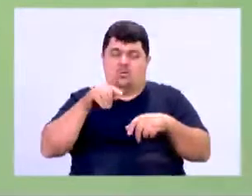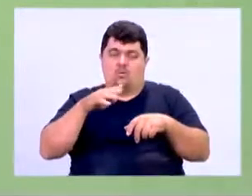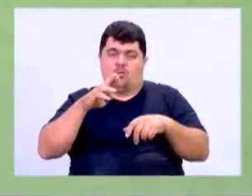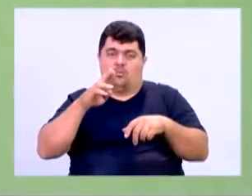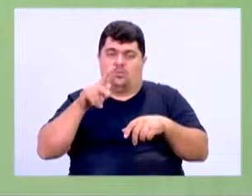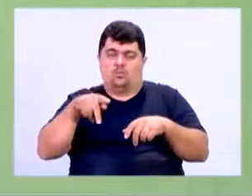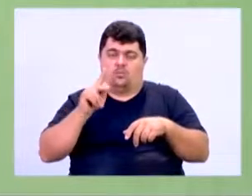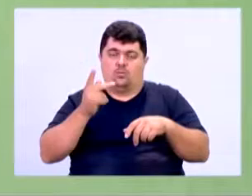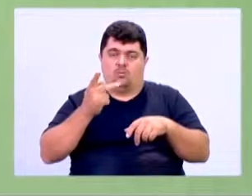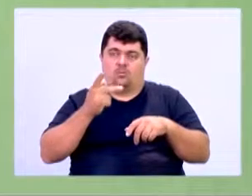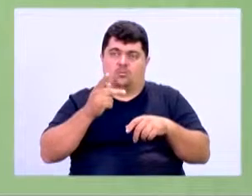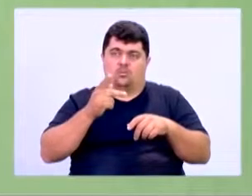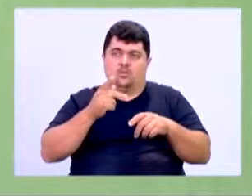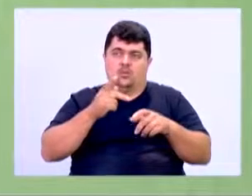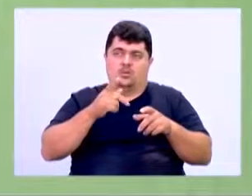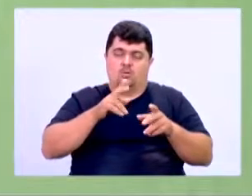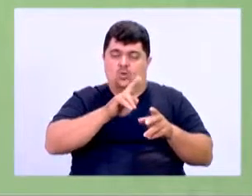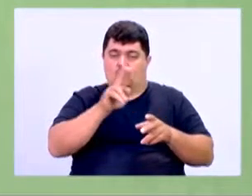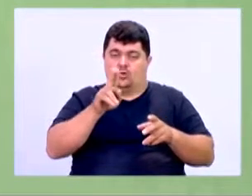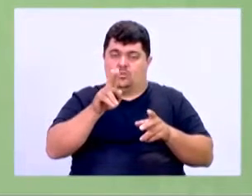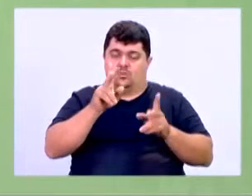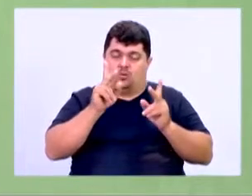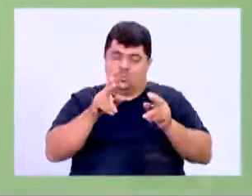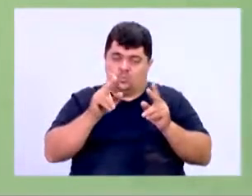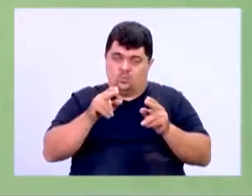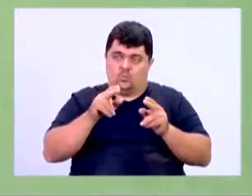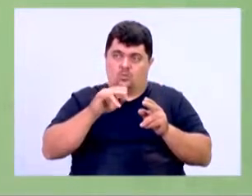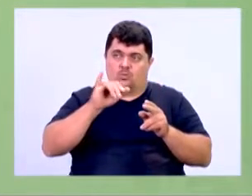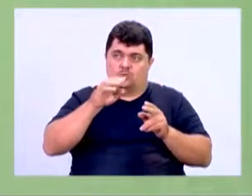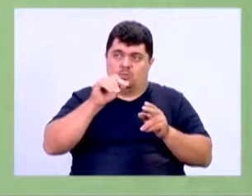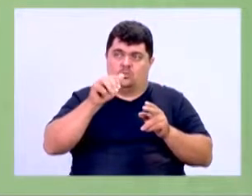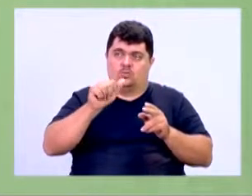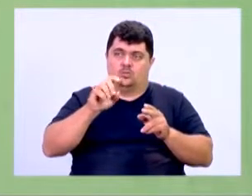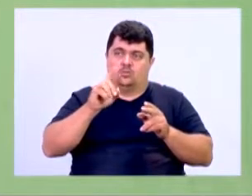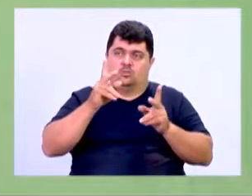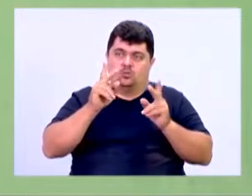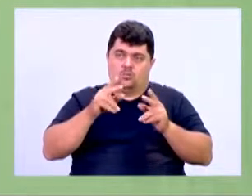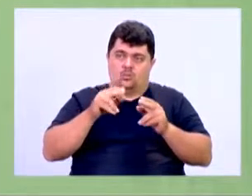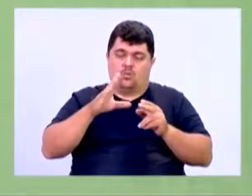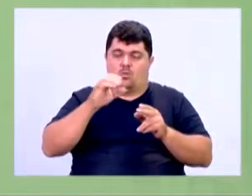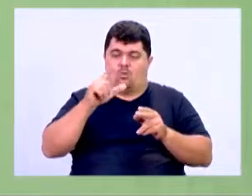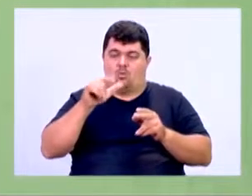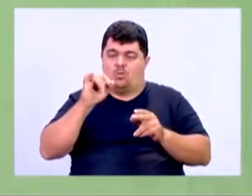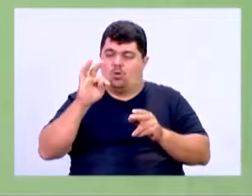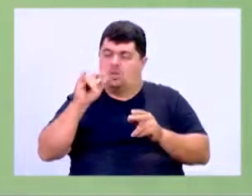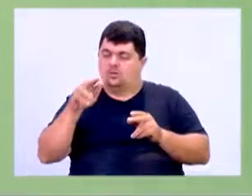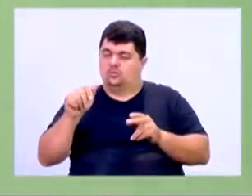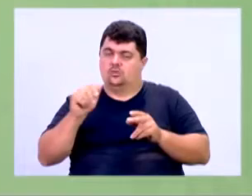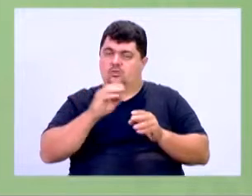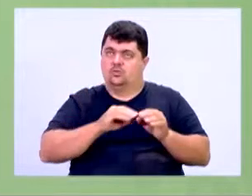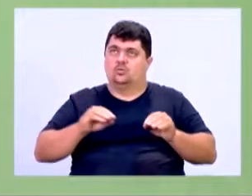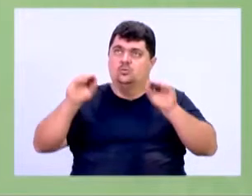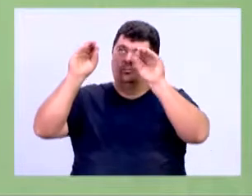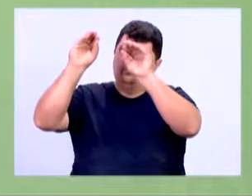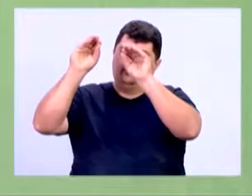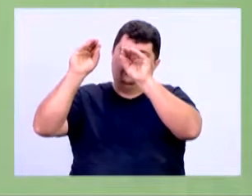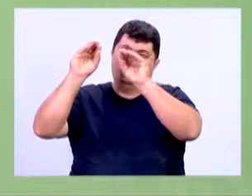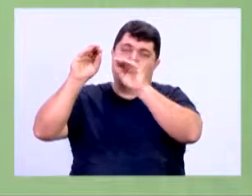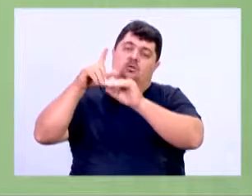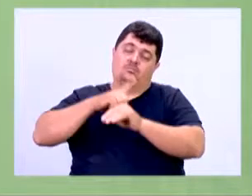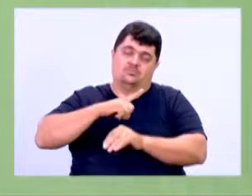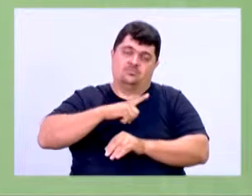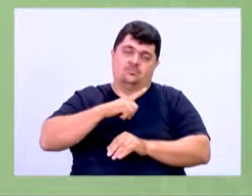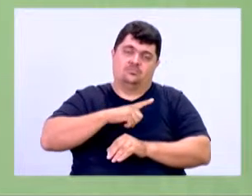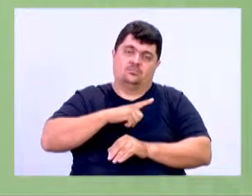.php, passando o campo nome igual a João e o campo cidade igual a Colatina. Ou seja, no get eu tenho